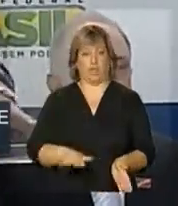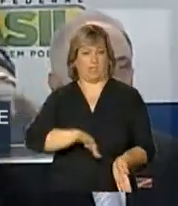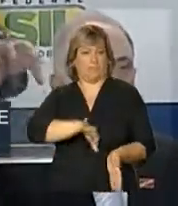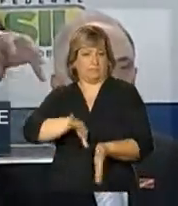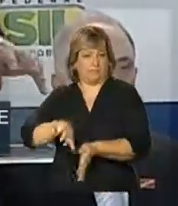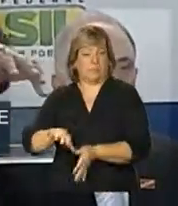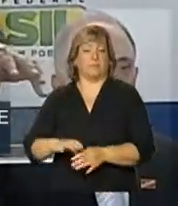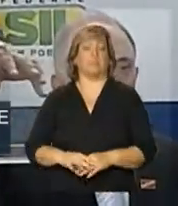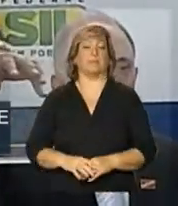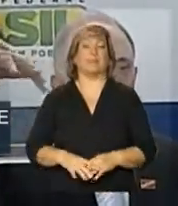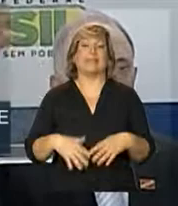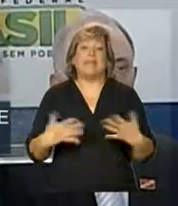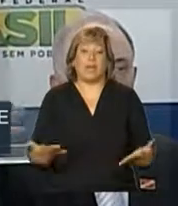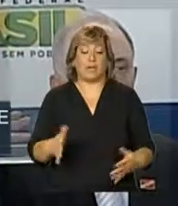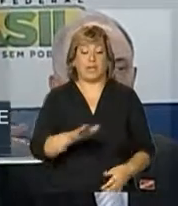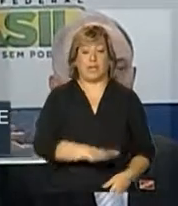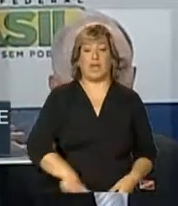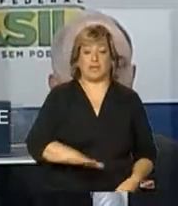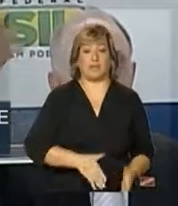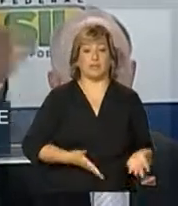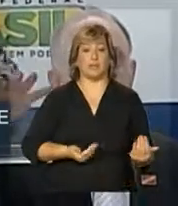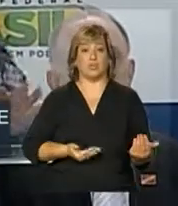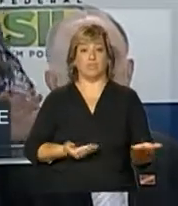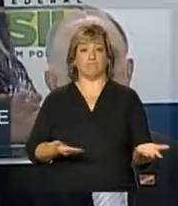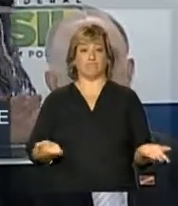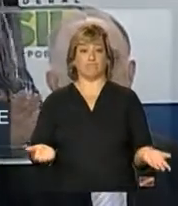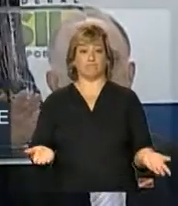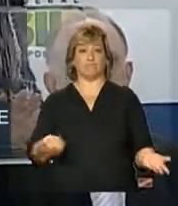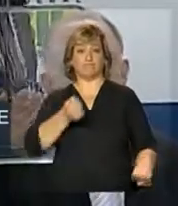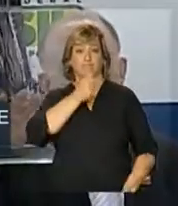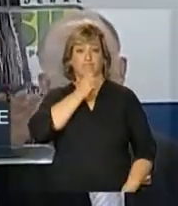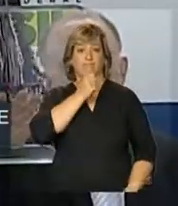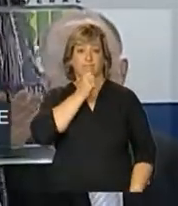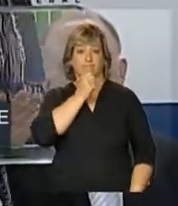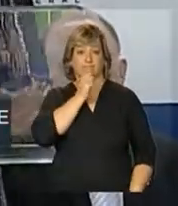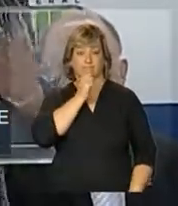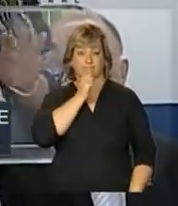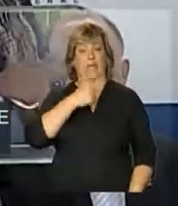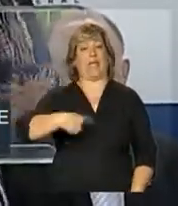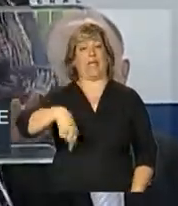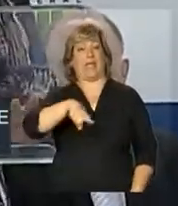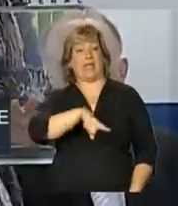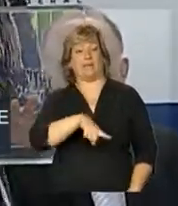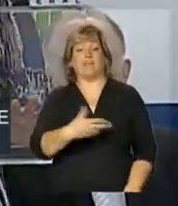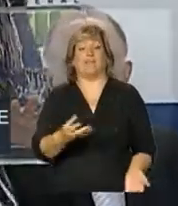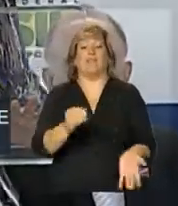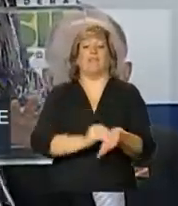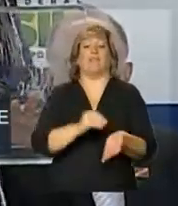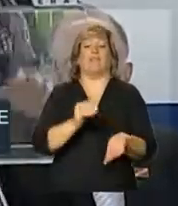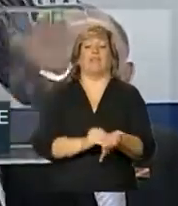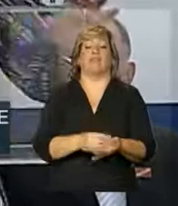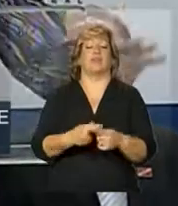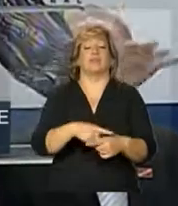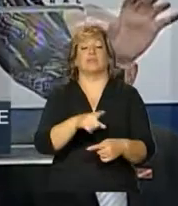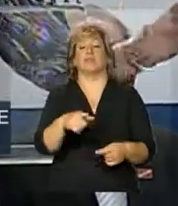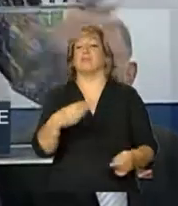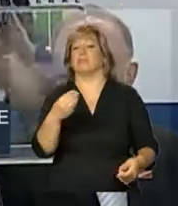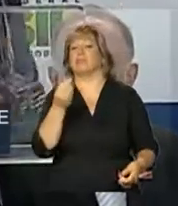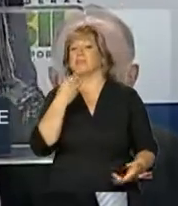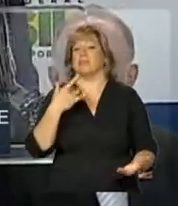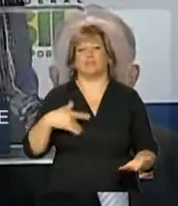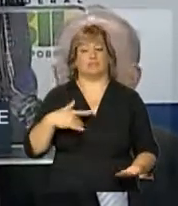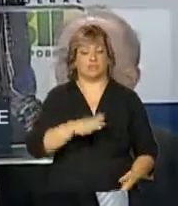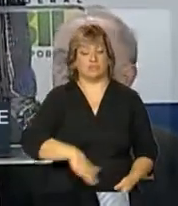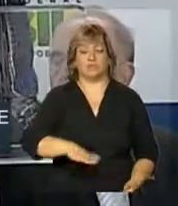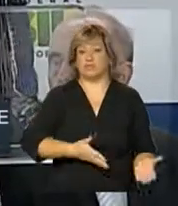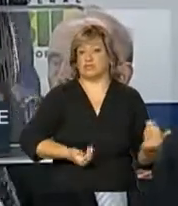Então, crianças e jovens era a parte mais frágil da população que ainda se encontrava